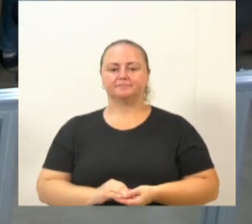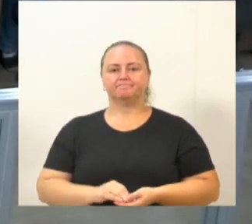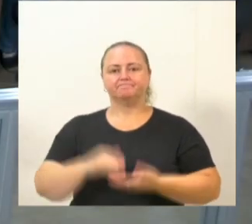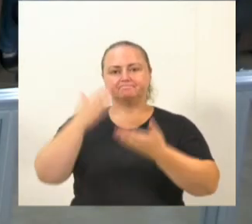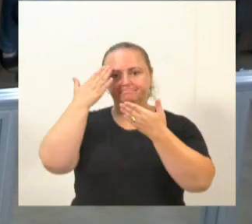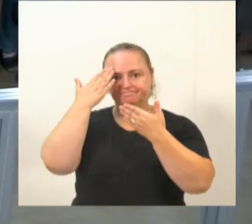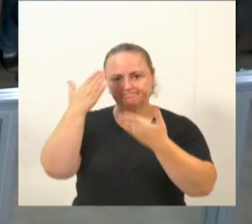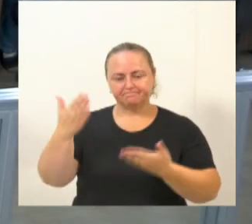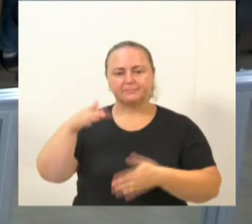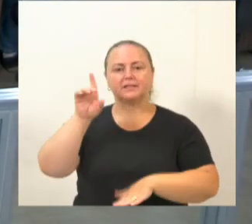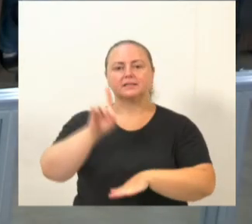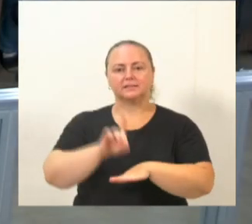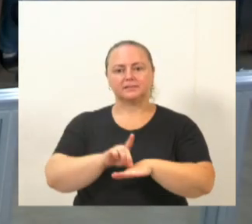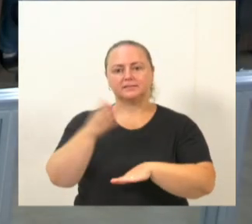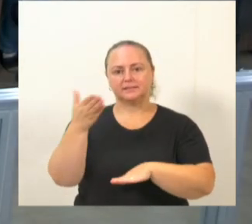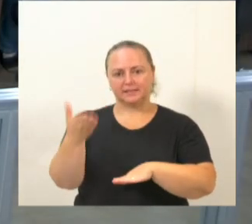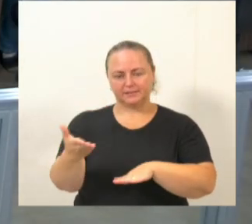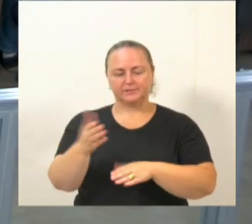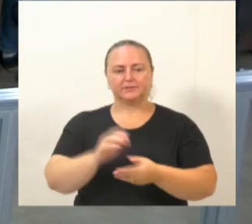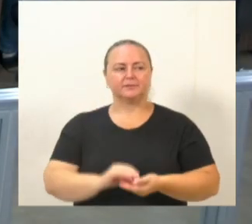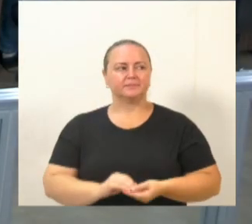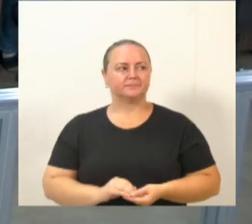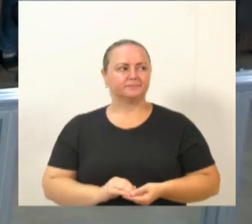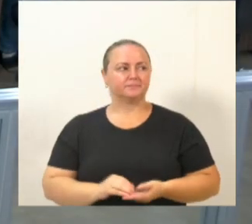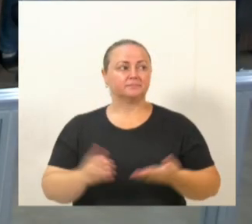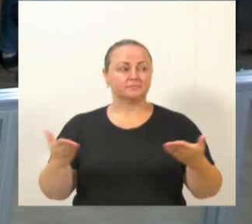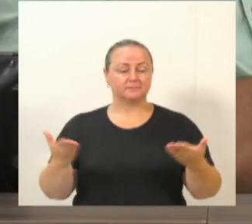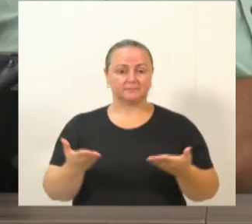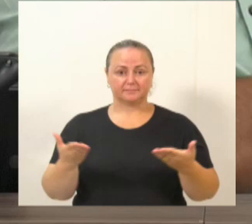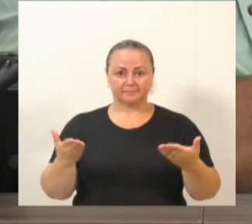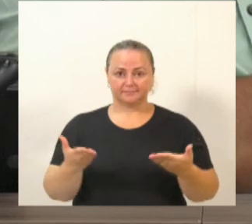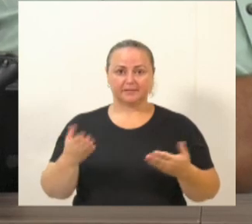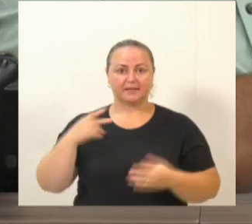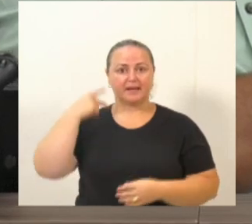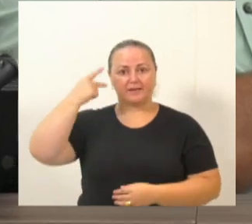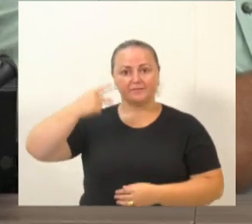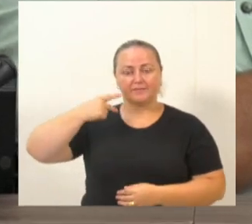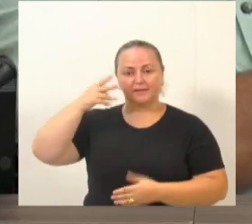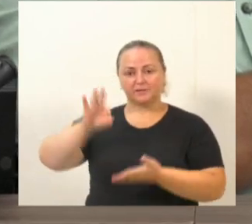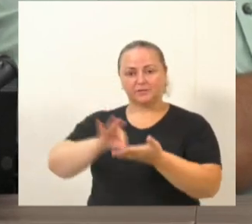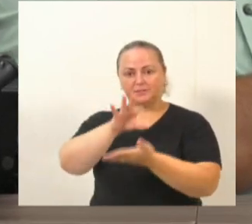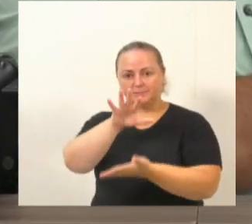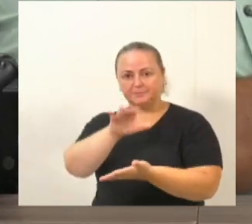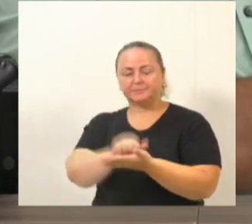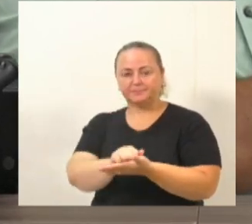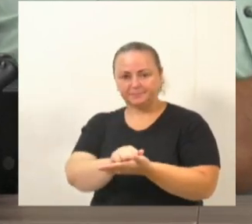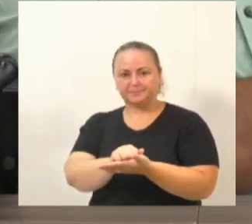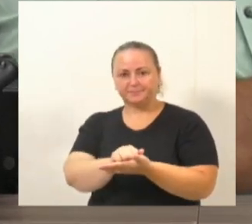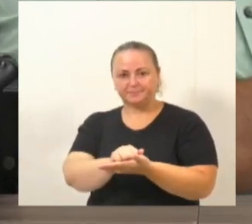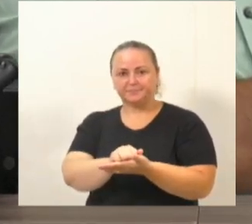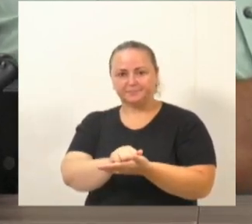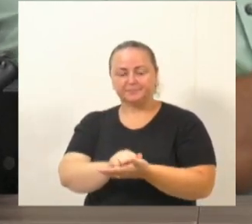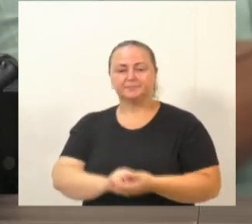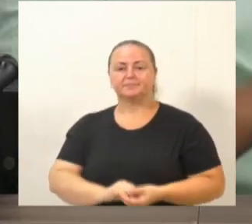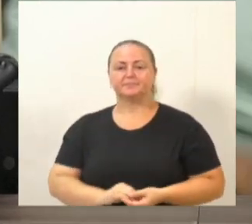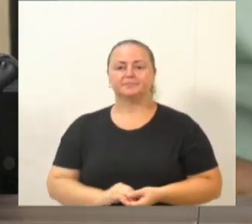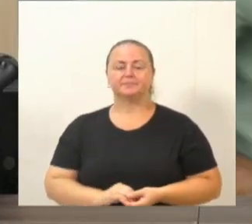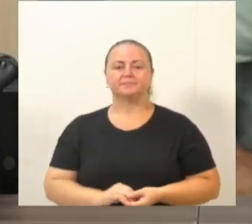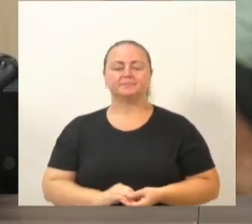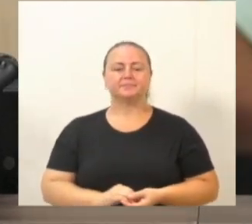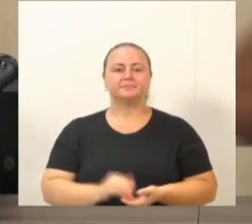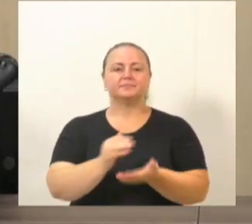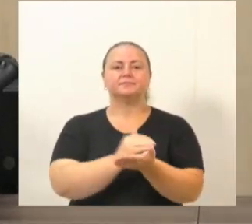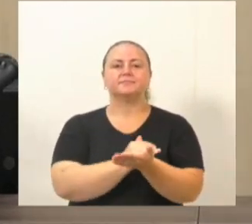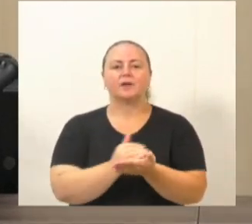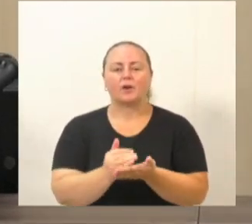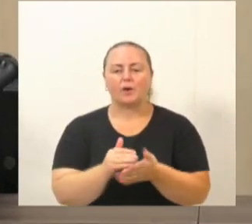Então, agora, os vereadores que, porventura, se inscreveram, eu vou dar início na chamada para